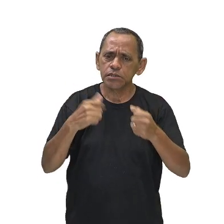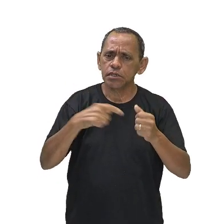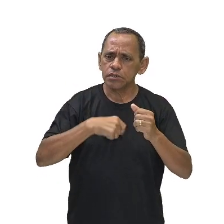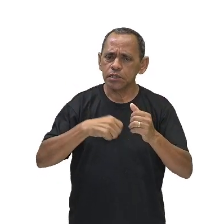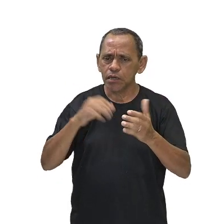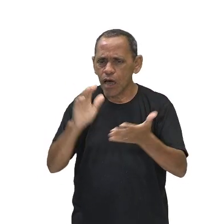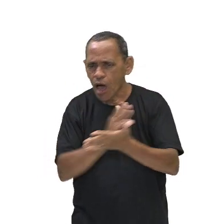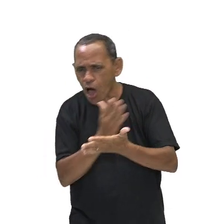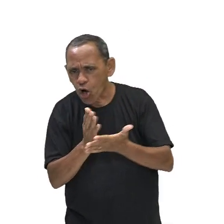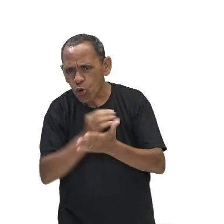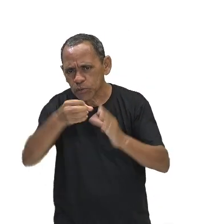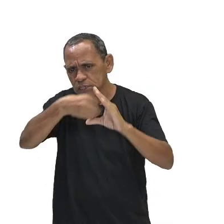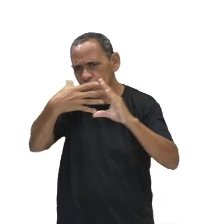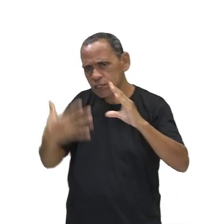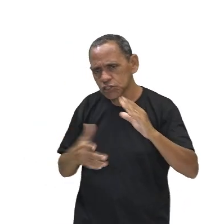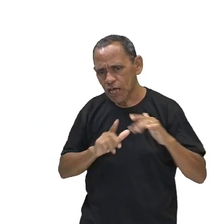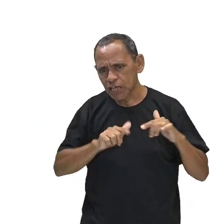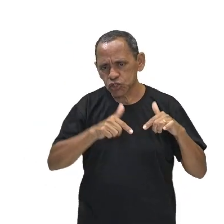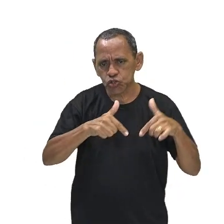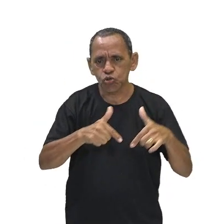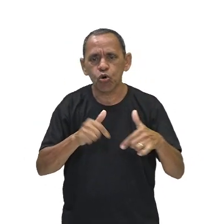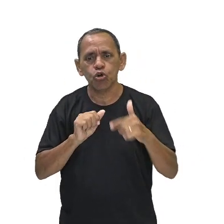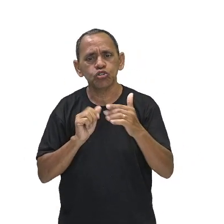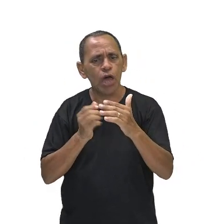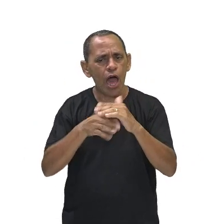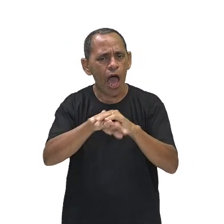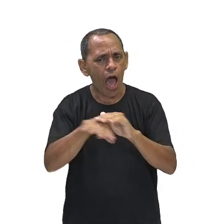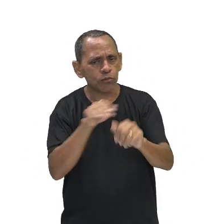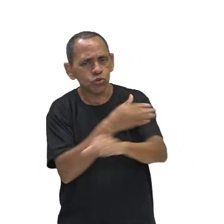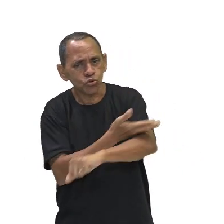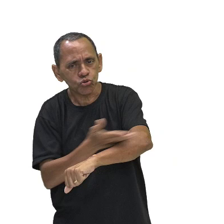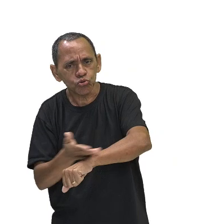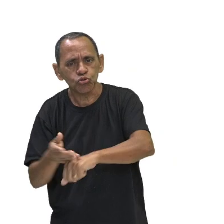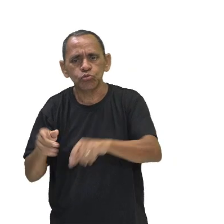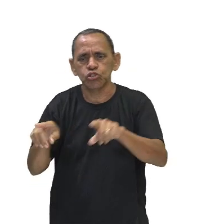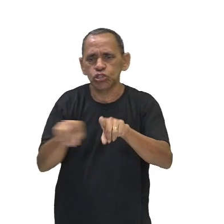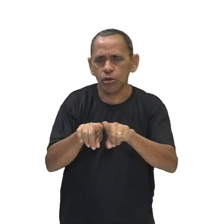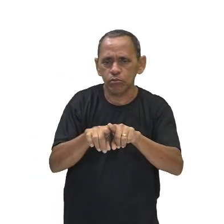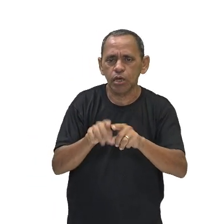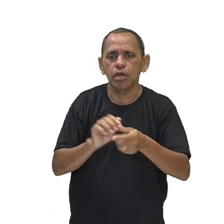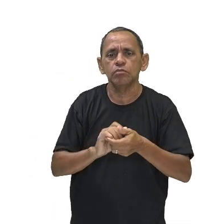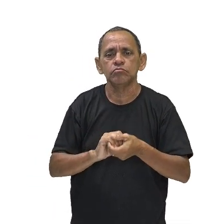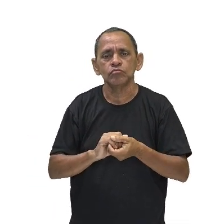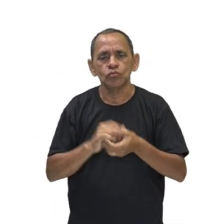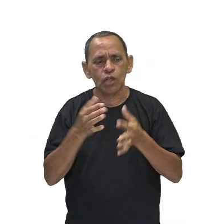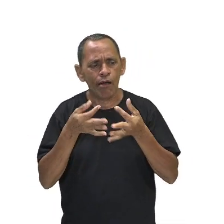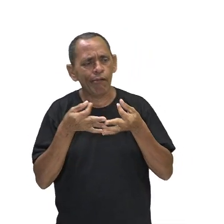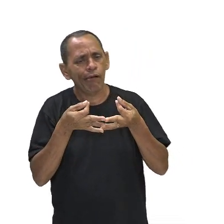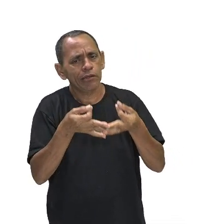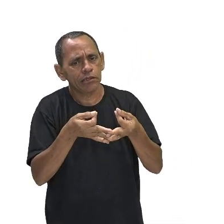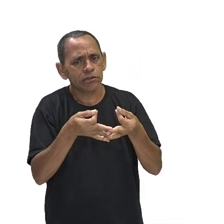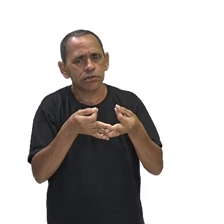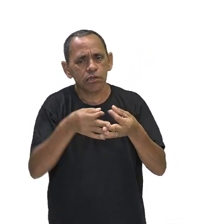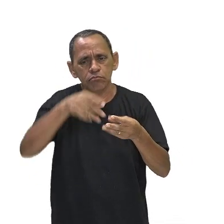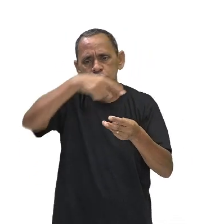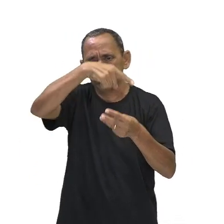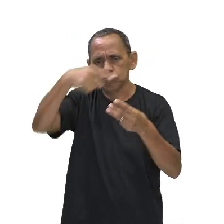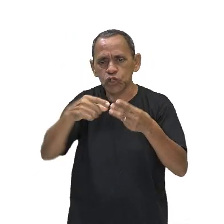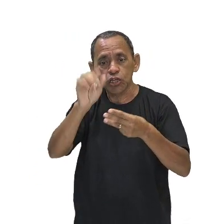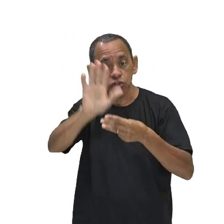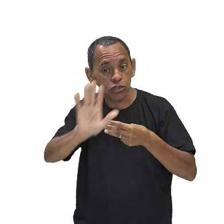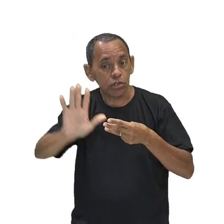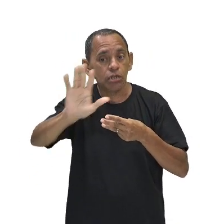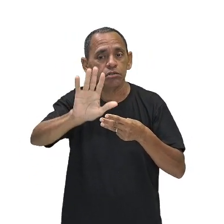São ações, são hábitos, são costumes que têm que atender a 3 coisas: generalidade,